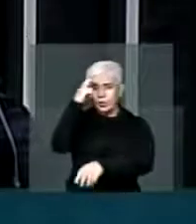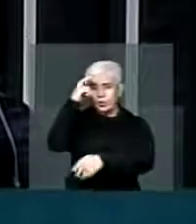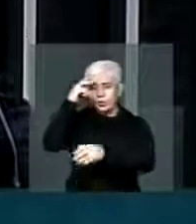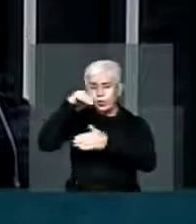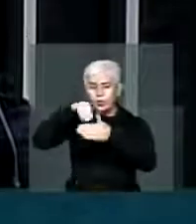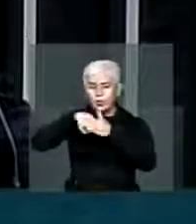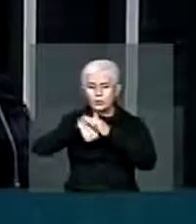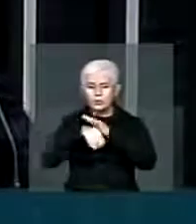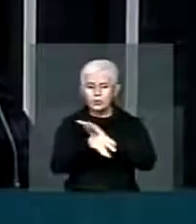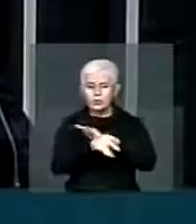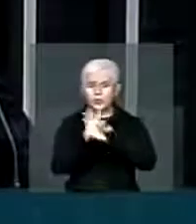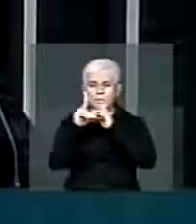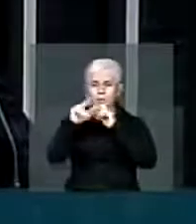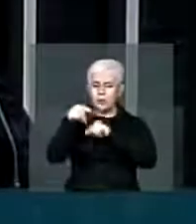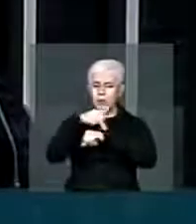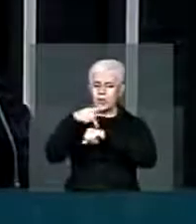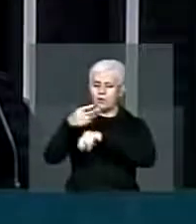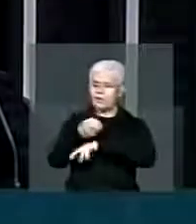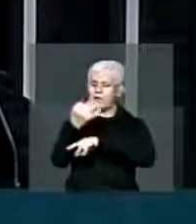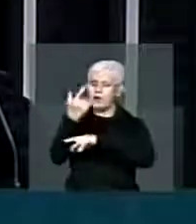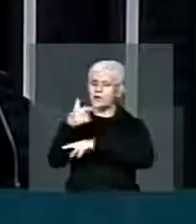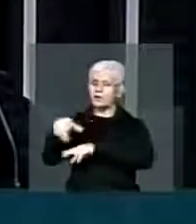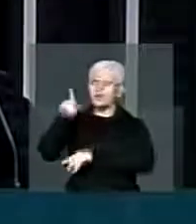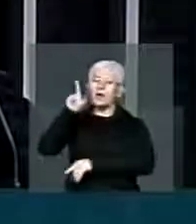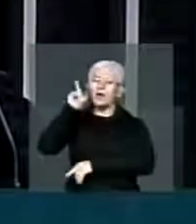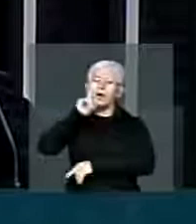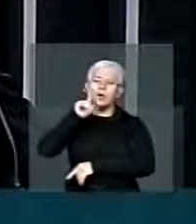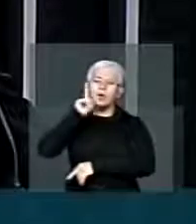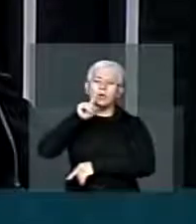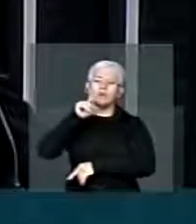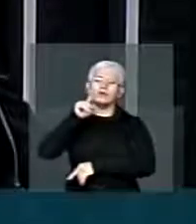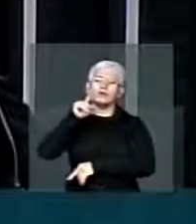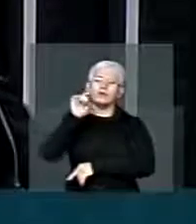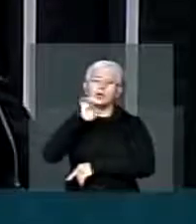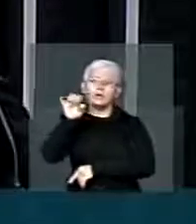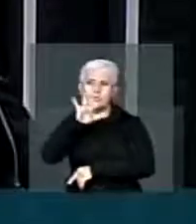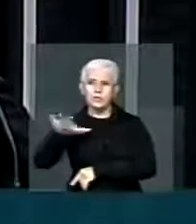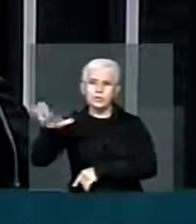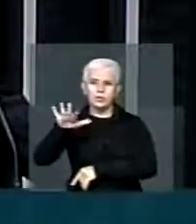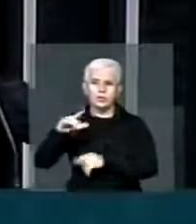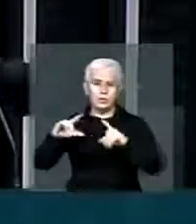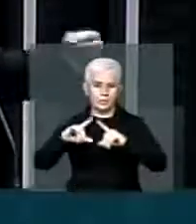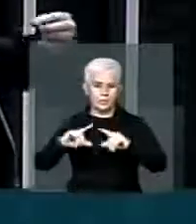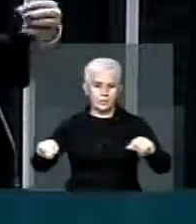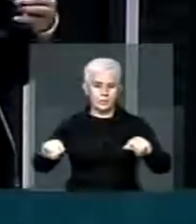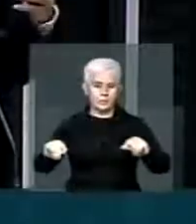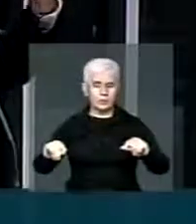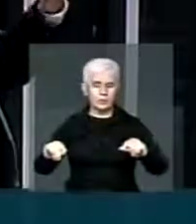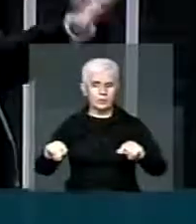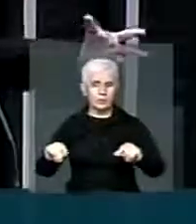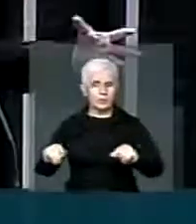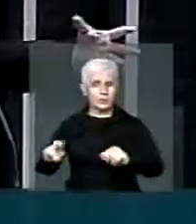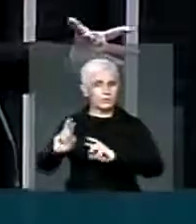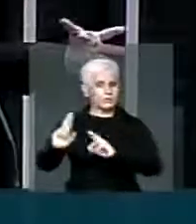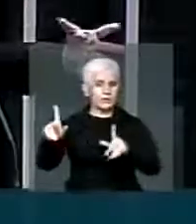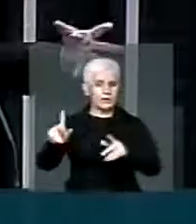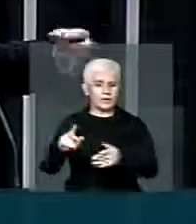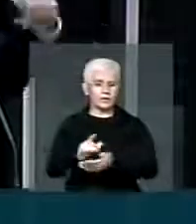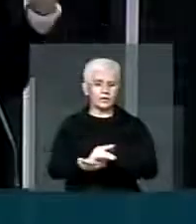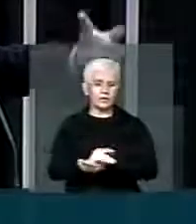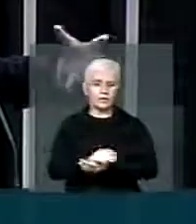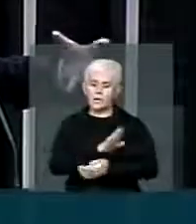boa parte dos países europeus, dos Estados Unidos, do Japão, tem, onde as crianças desde a